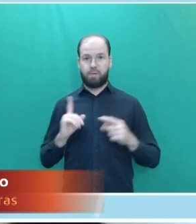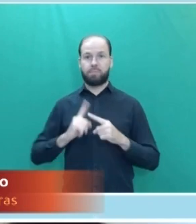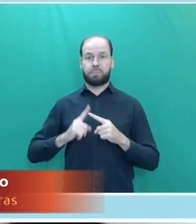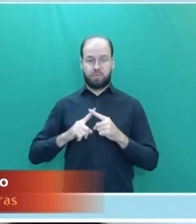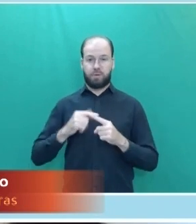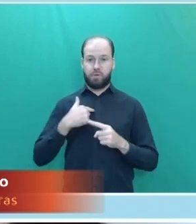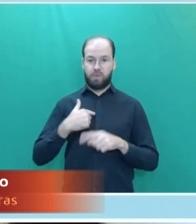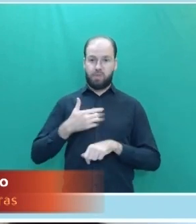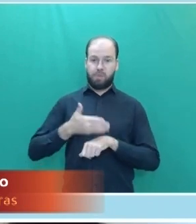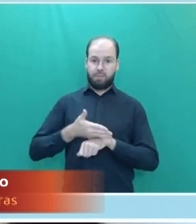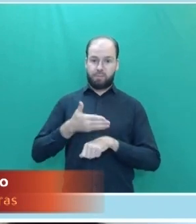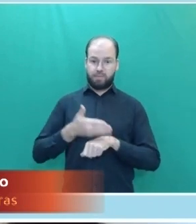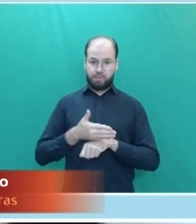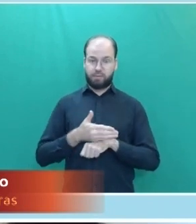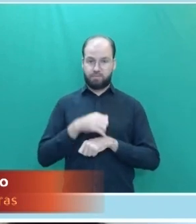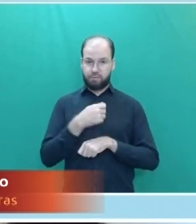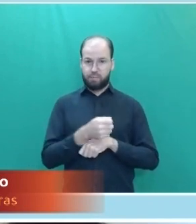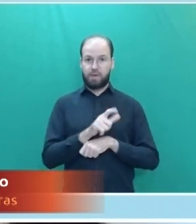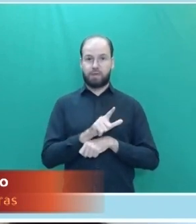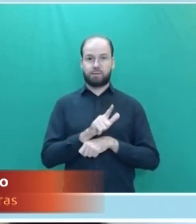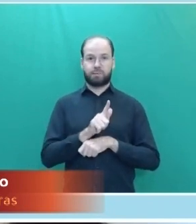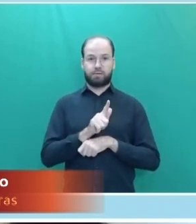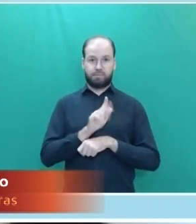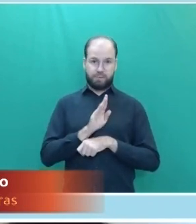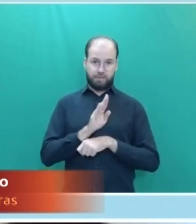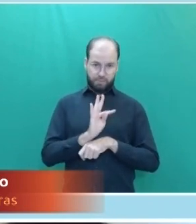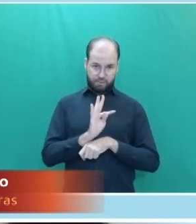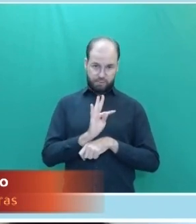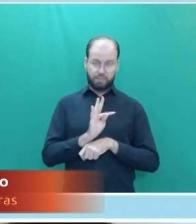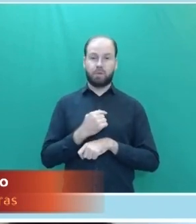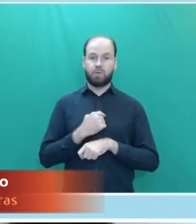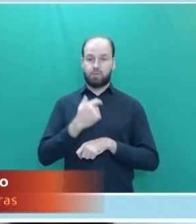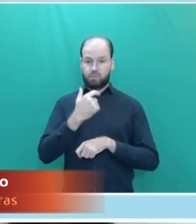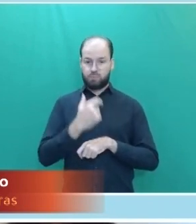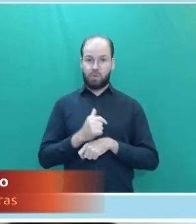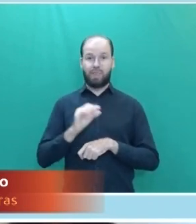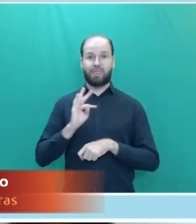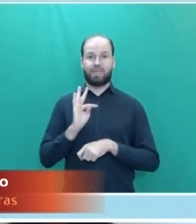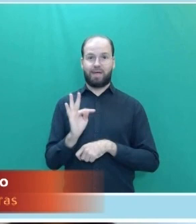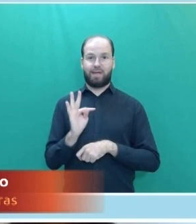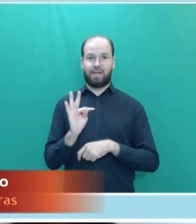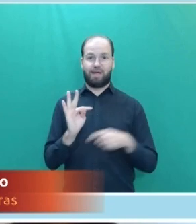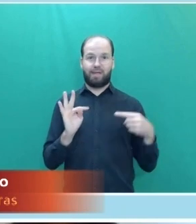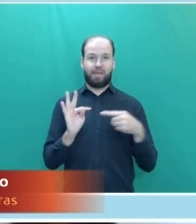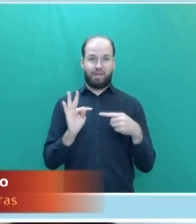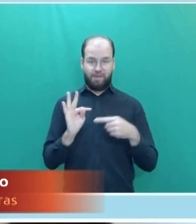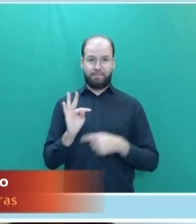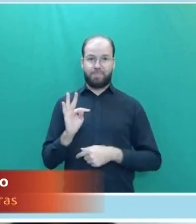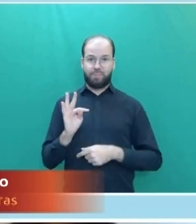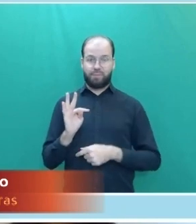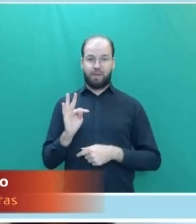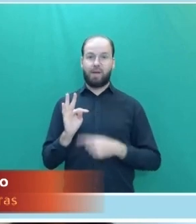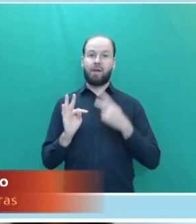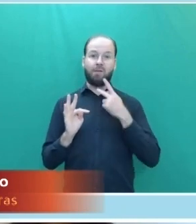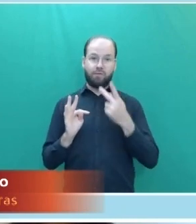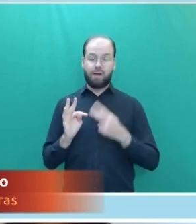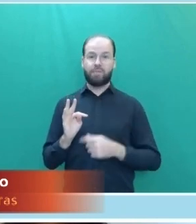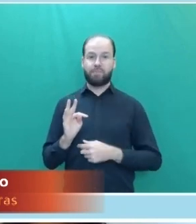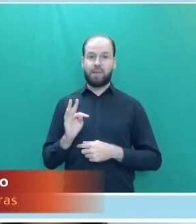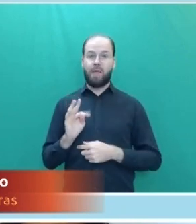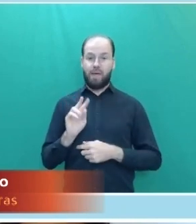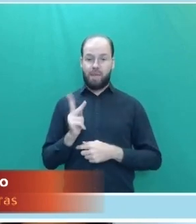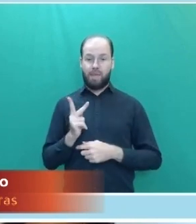parte da sigla LGBT e eu sou T, né? Então, quando se fala da